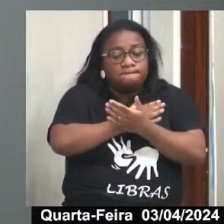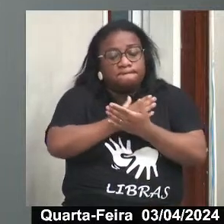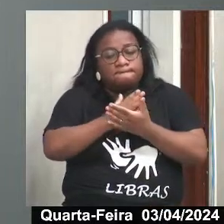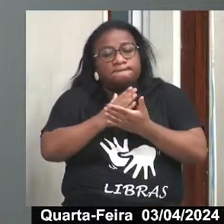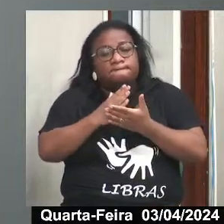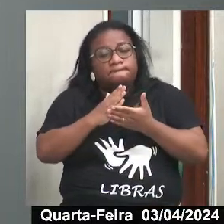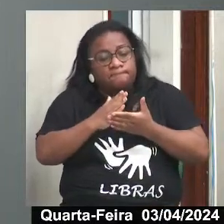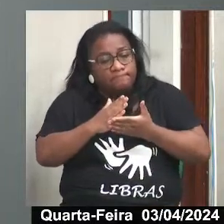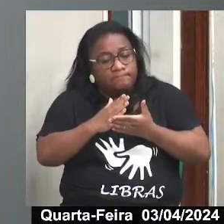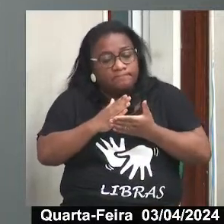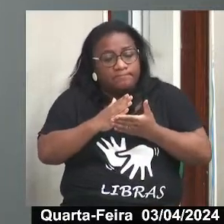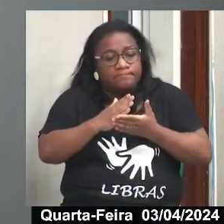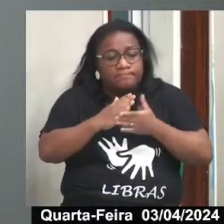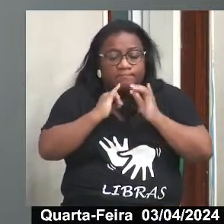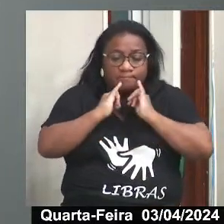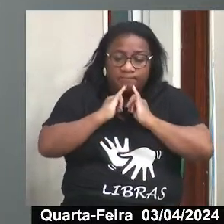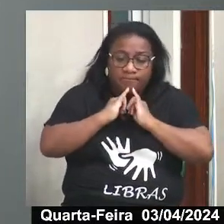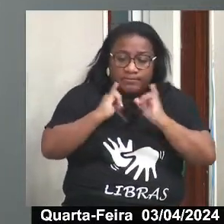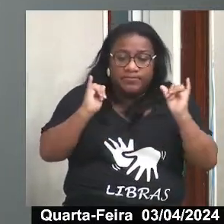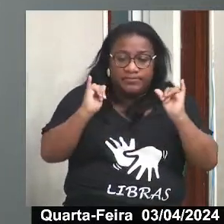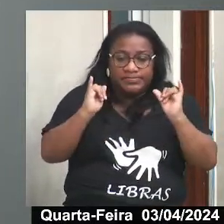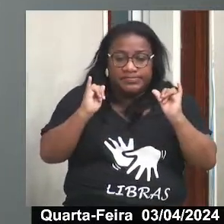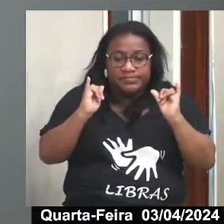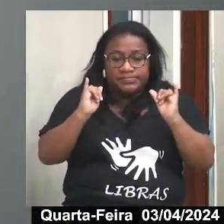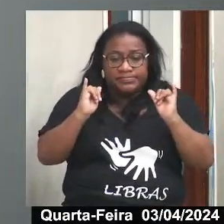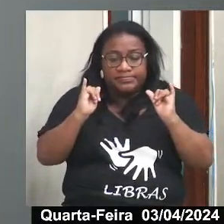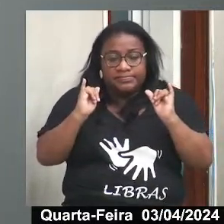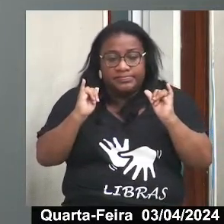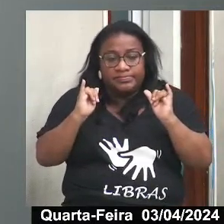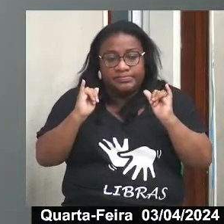minha fala, senhor presidente,